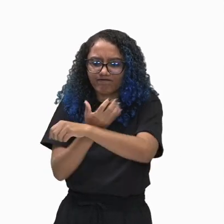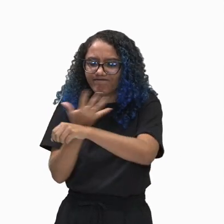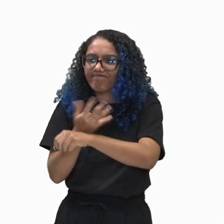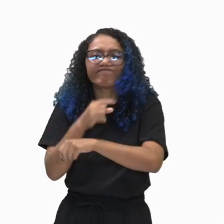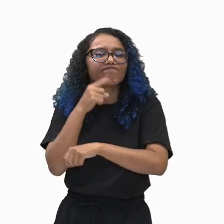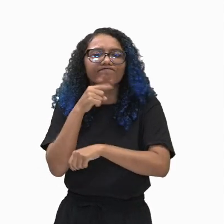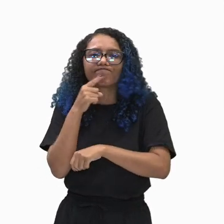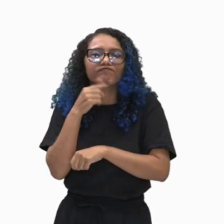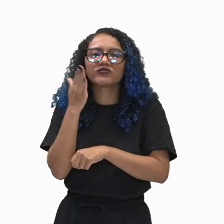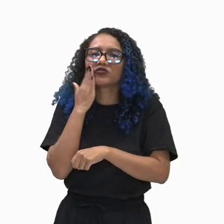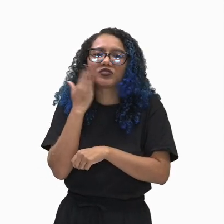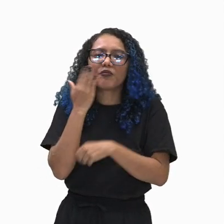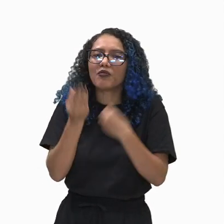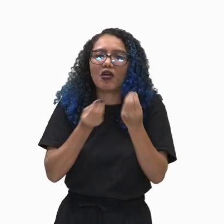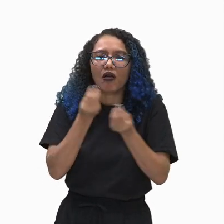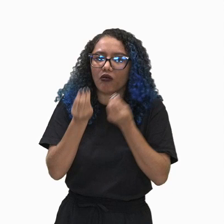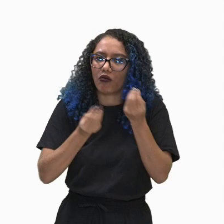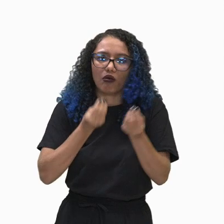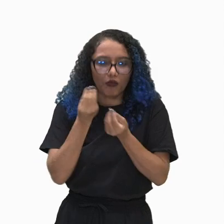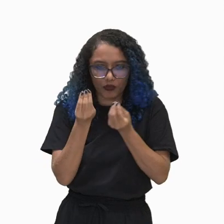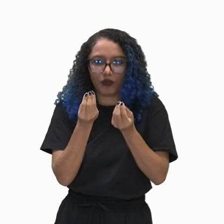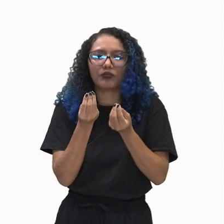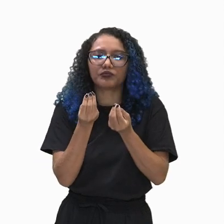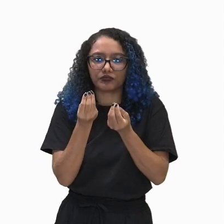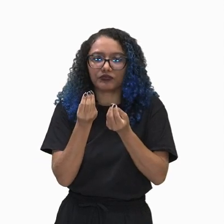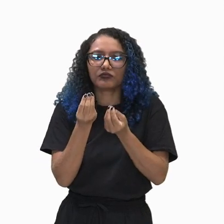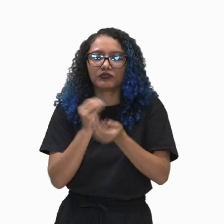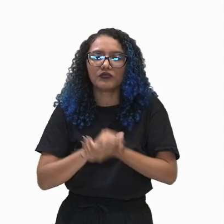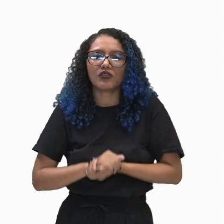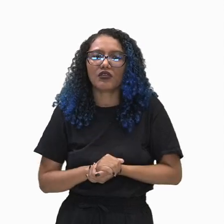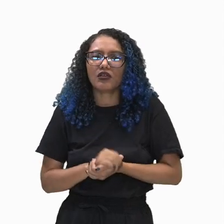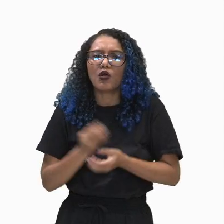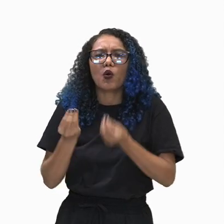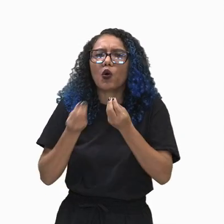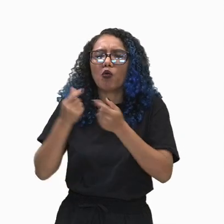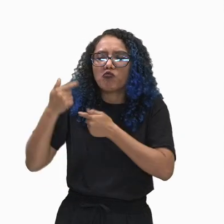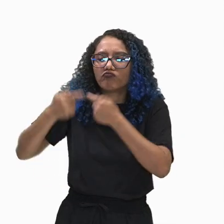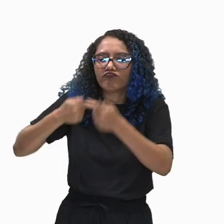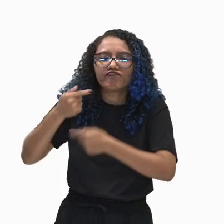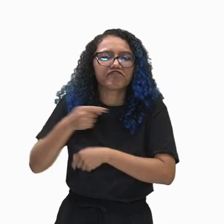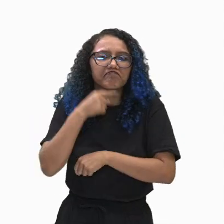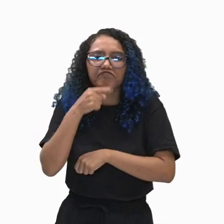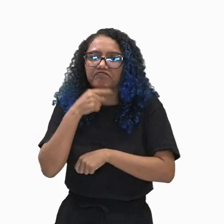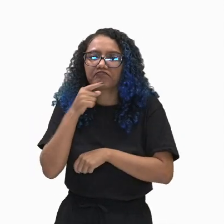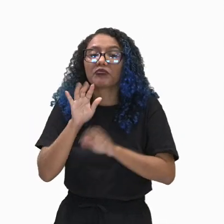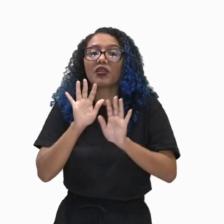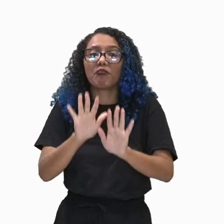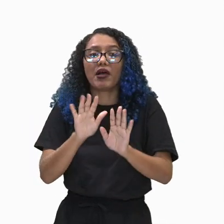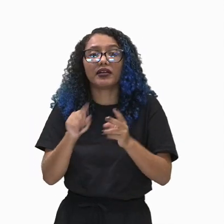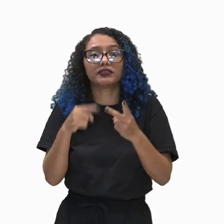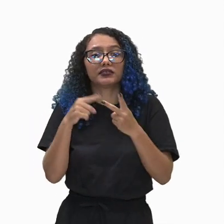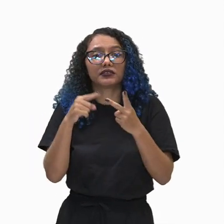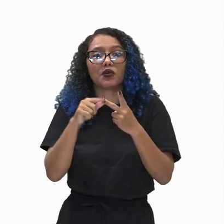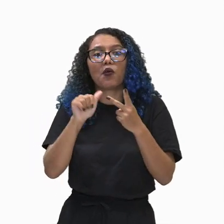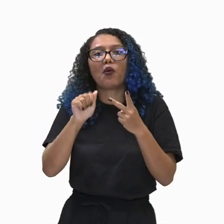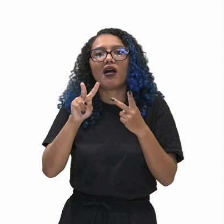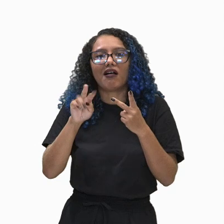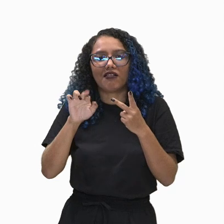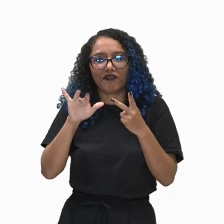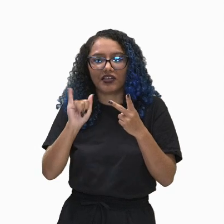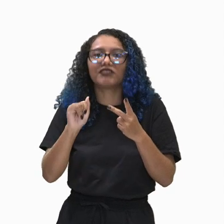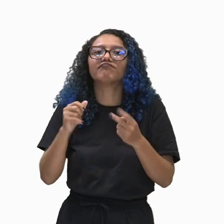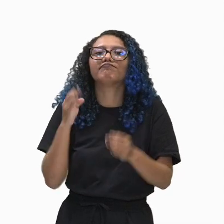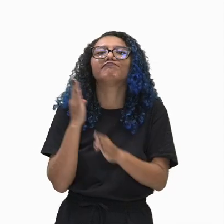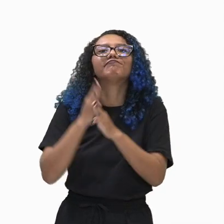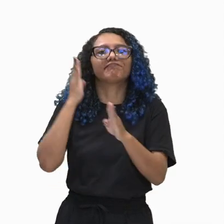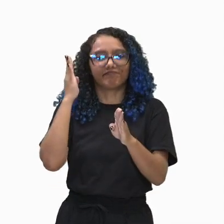da transmissão dessas informações de uma geração para outra, mas foi Avery que conseguiu descobrir que essa estrutura